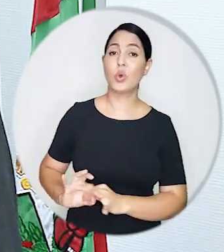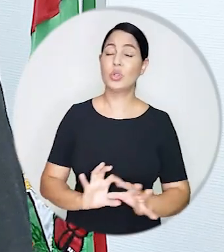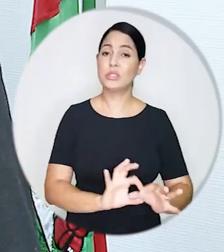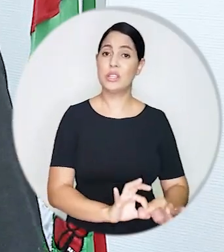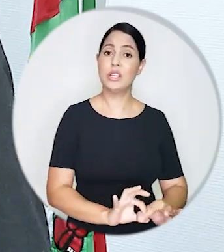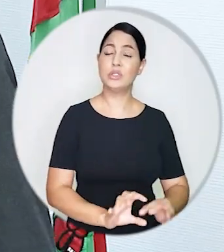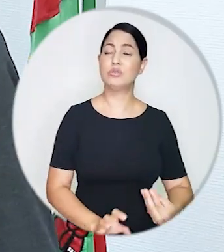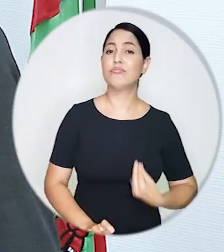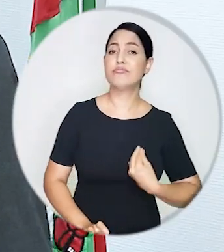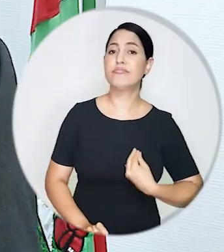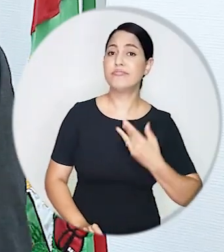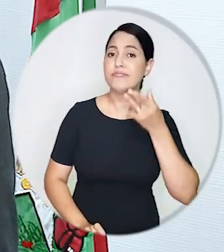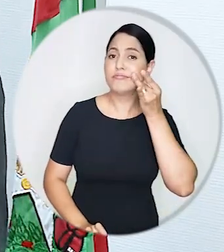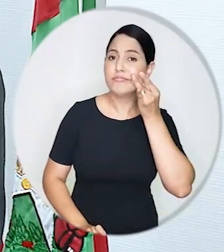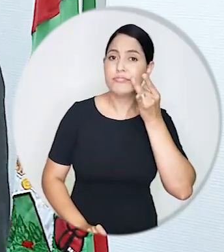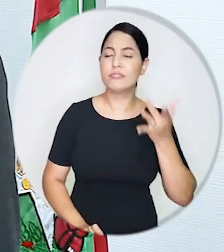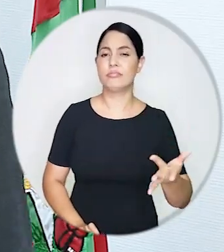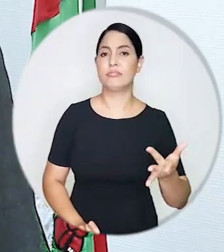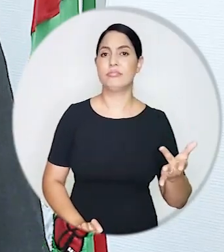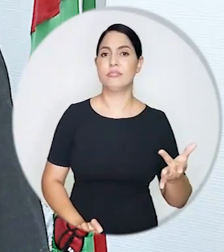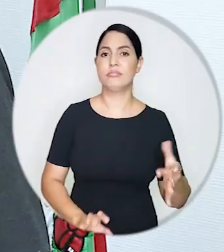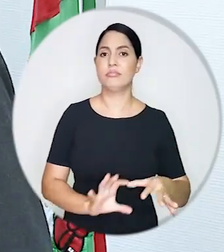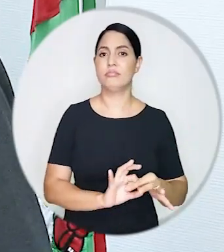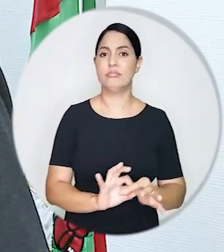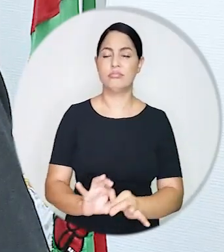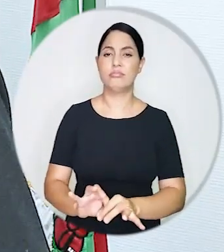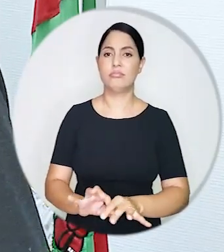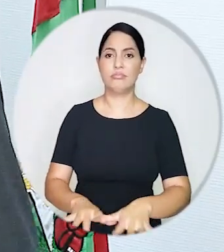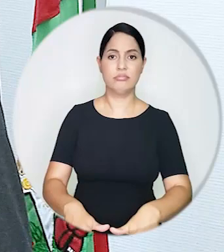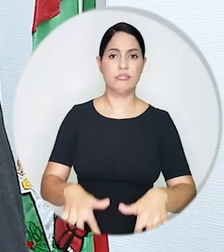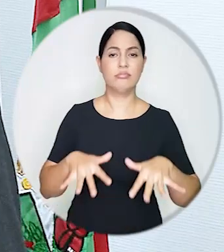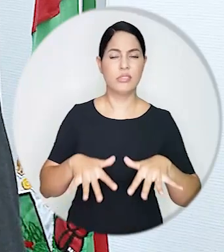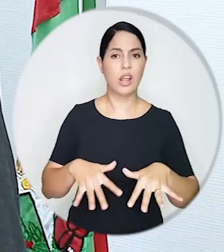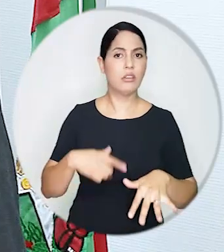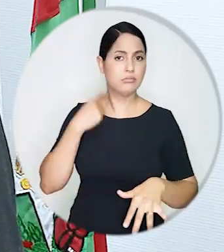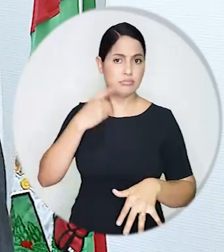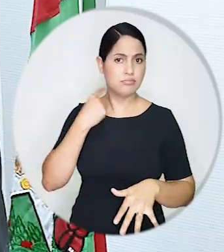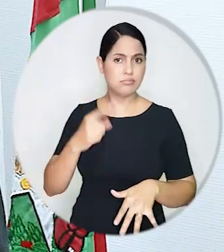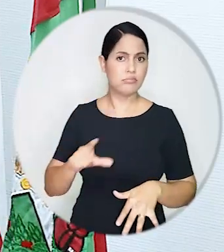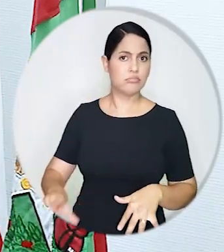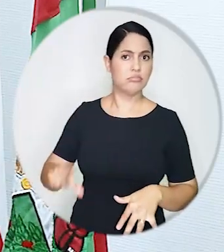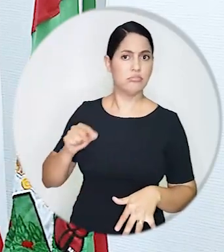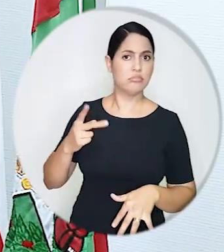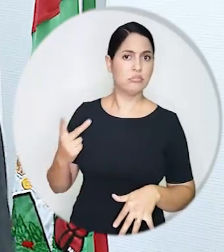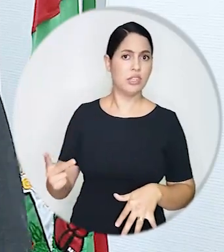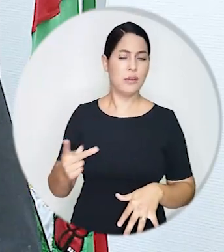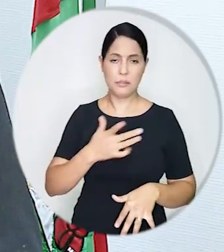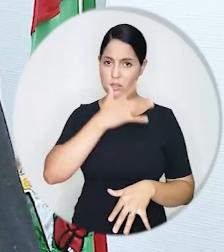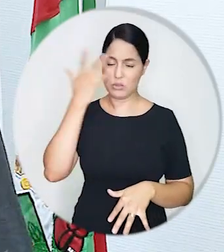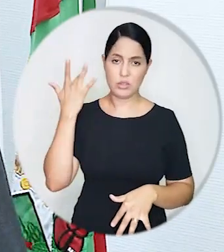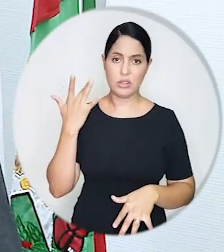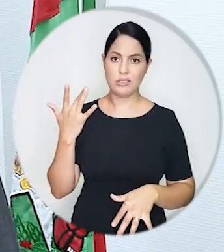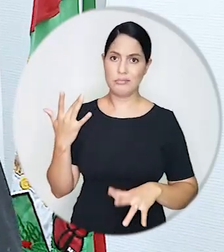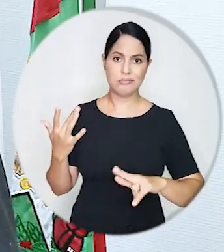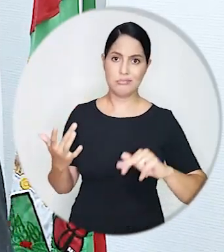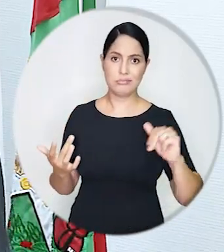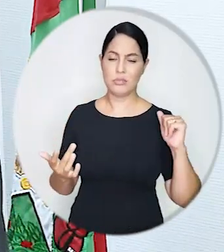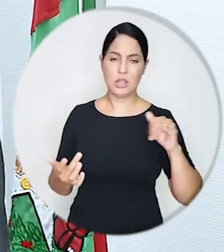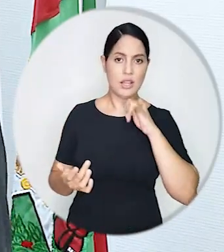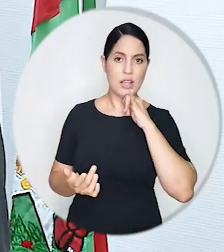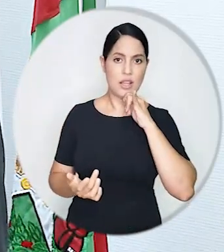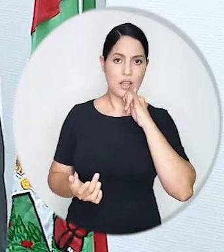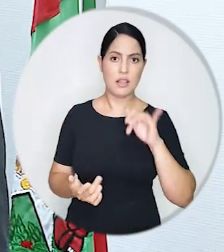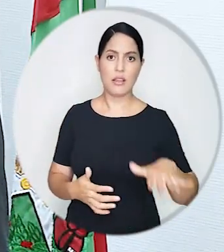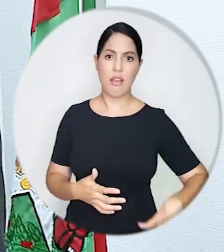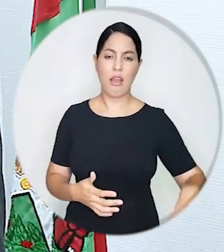porém a prerrogativa de optar pela realização destes atos virtuais é do advogado e do jurisdicionado, mas